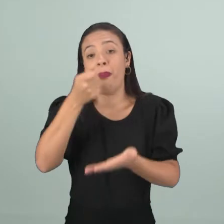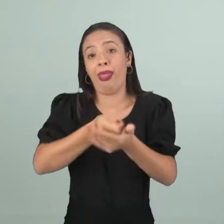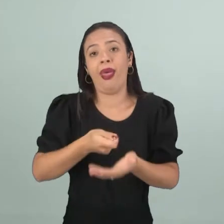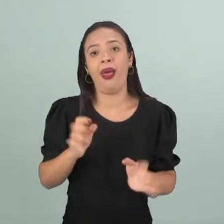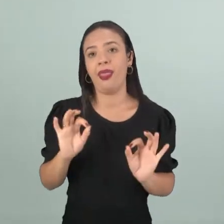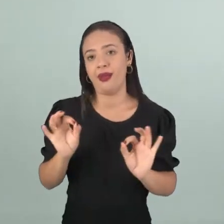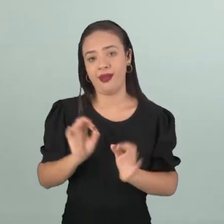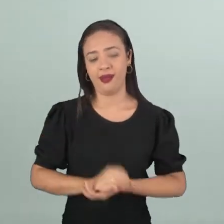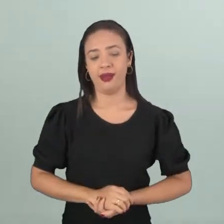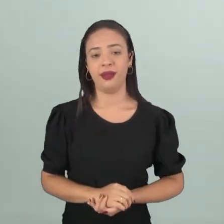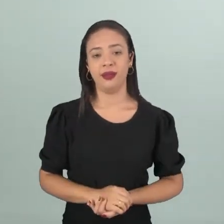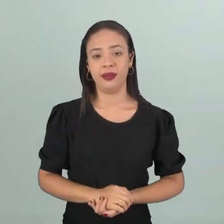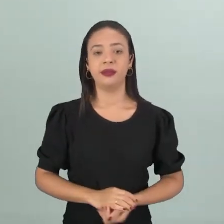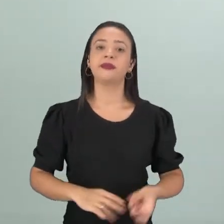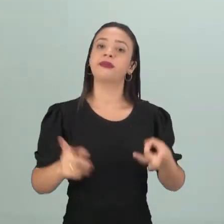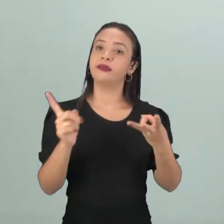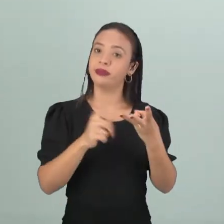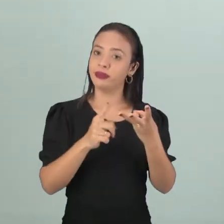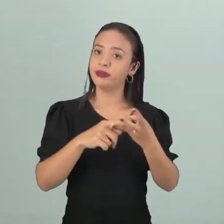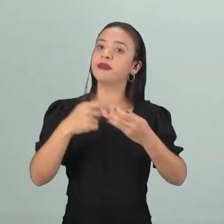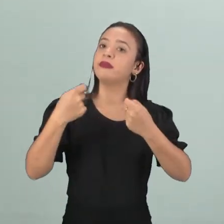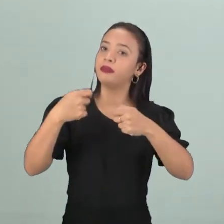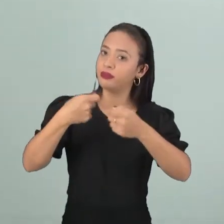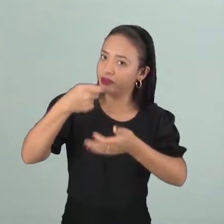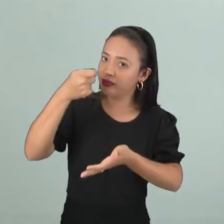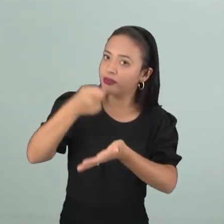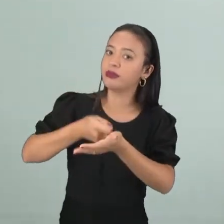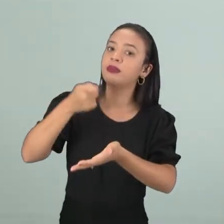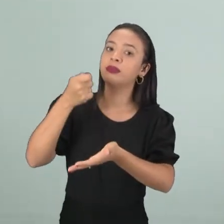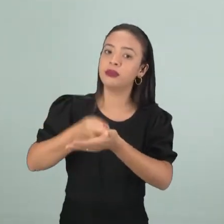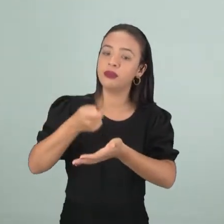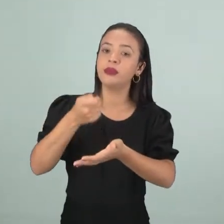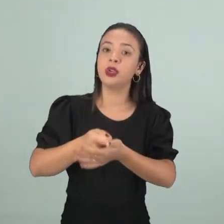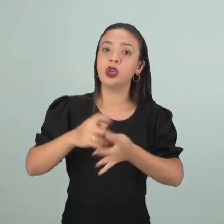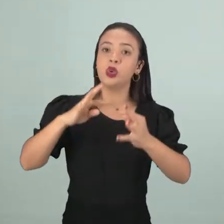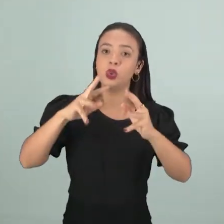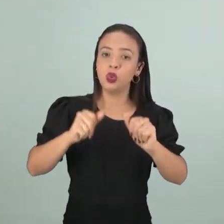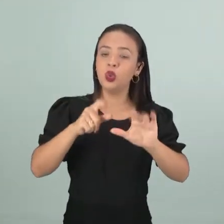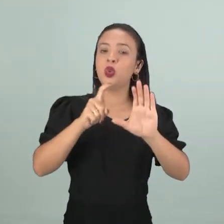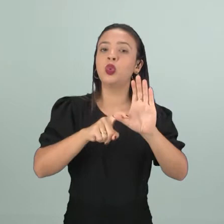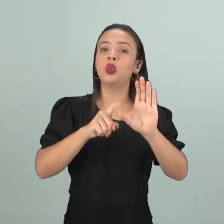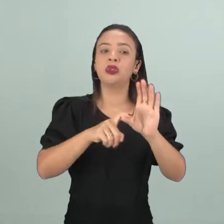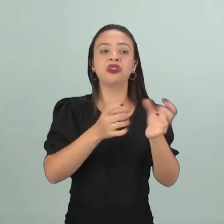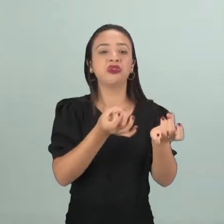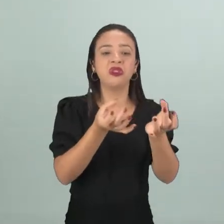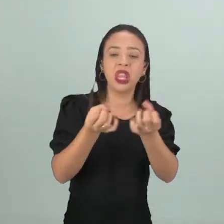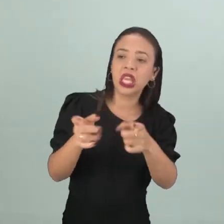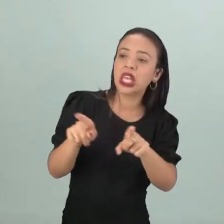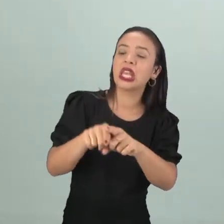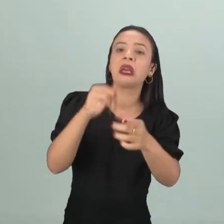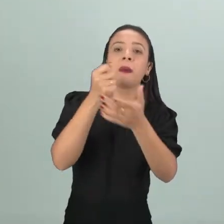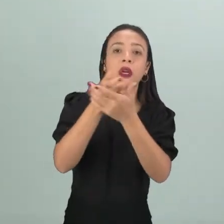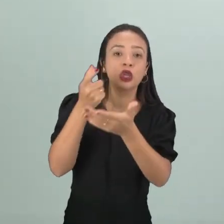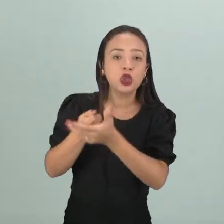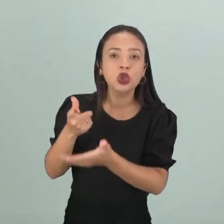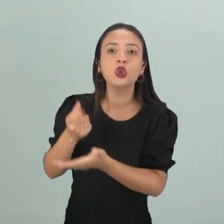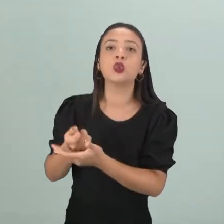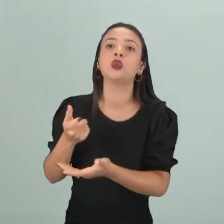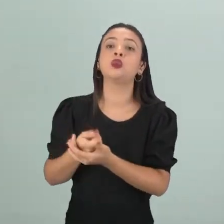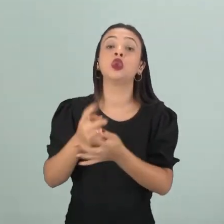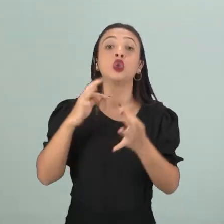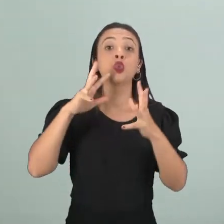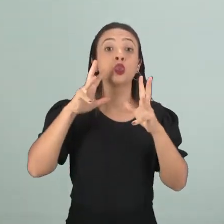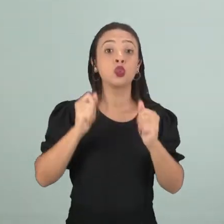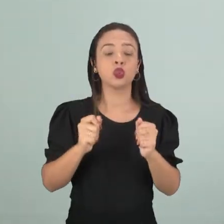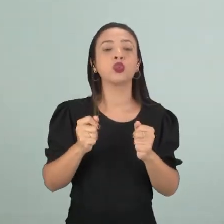pagavam impostos. Já o terceiro estado tinha que arcar com todas as taxas de importações, de exportações, todos os